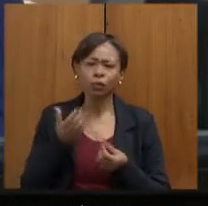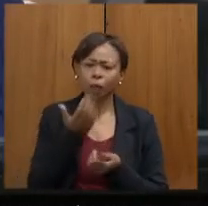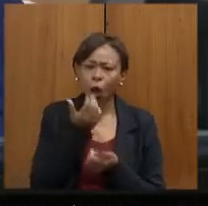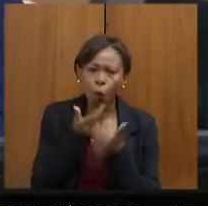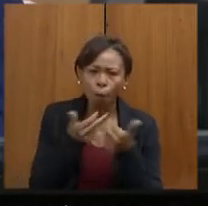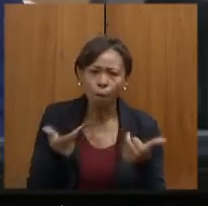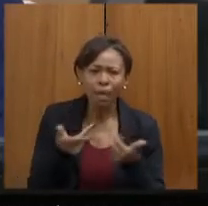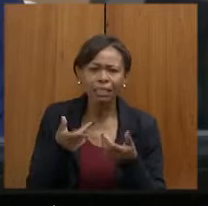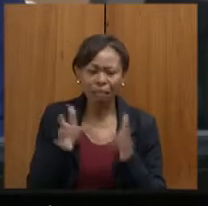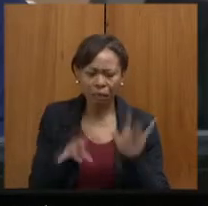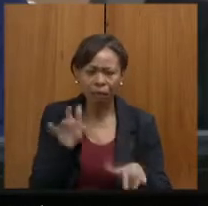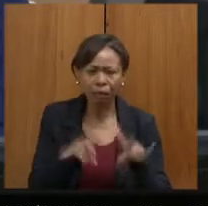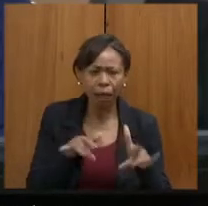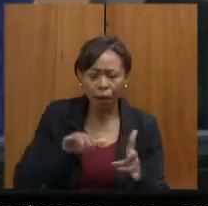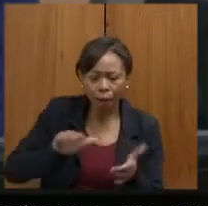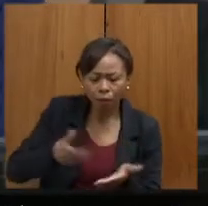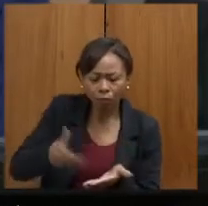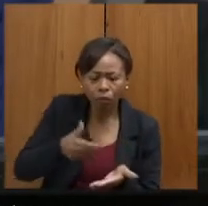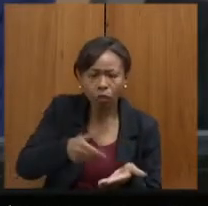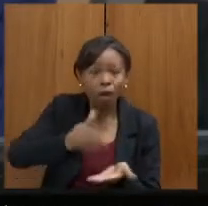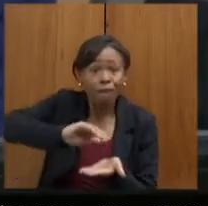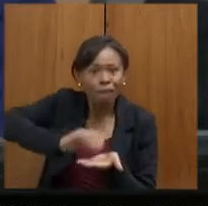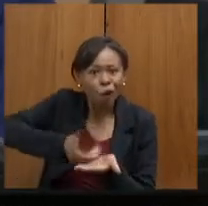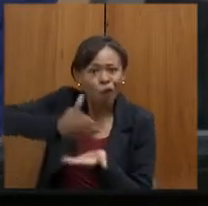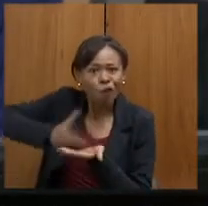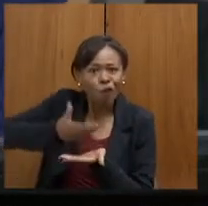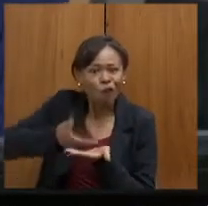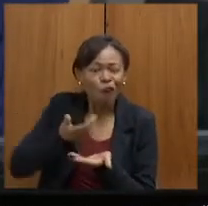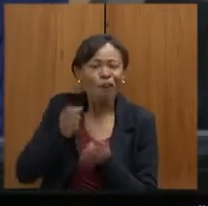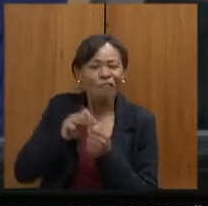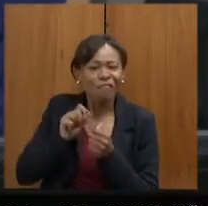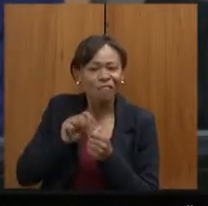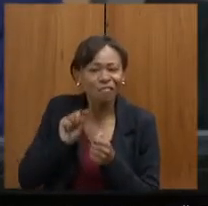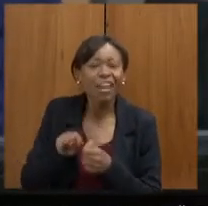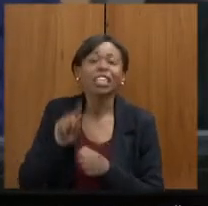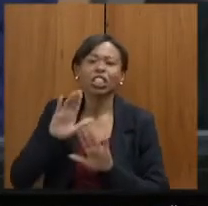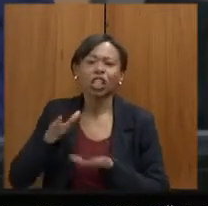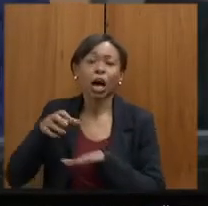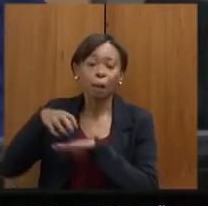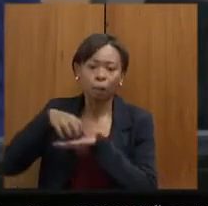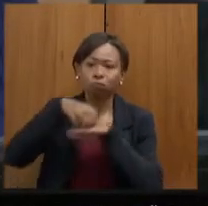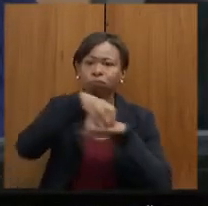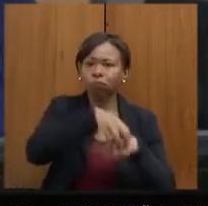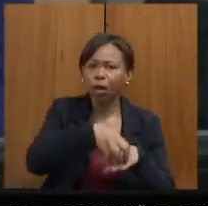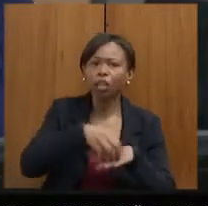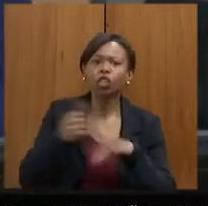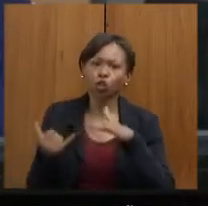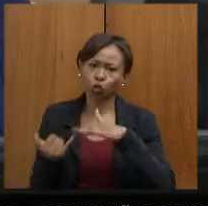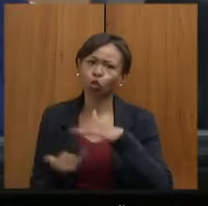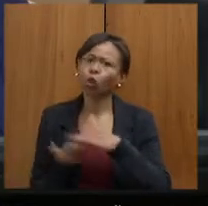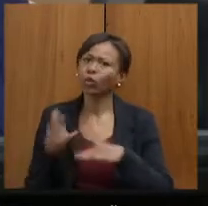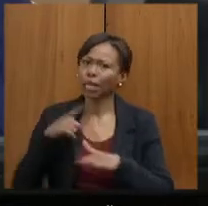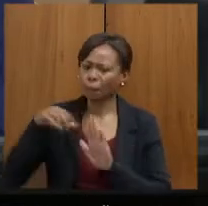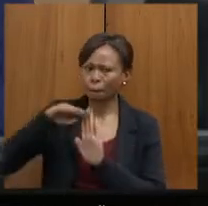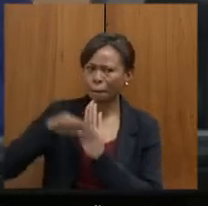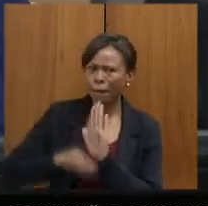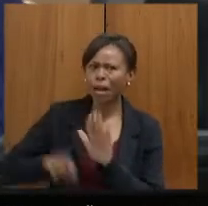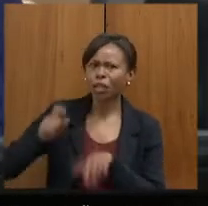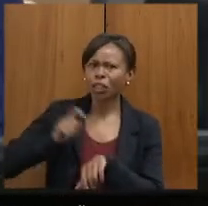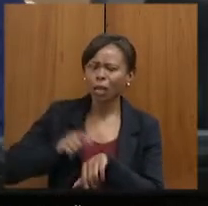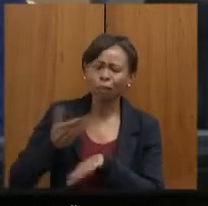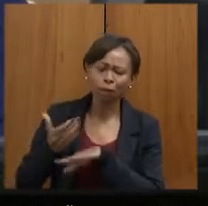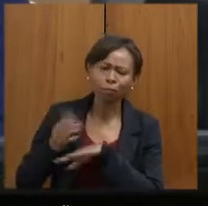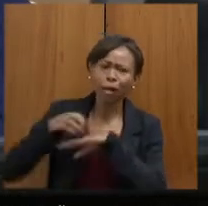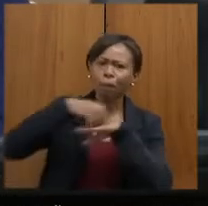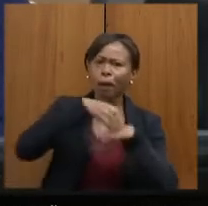tem os alimentos que ele recebe já tem um cronograma das entidades que busca os alimentos lá nós fizemos apoiar isso mais é fantástico eu quero ver a gente